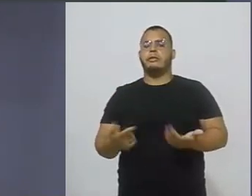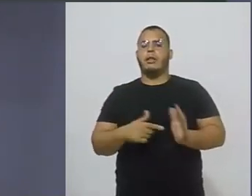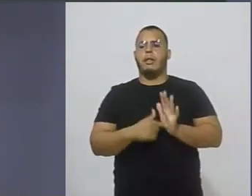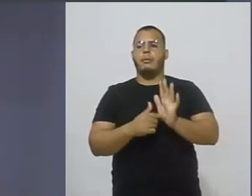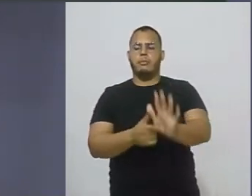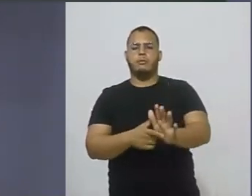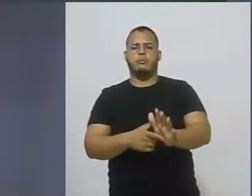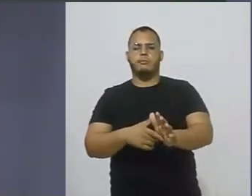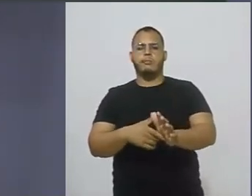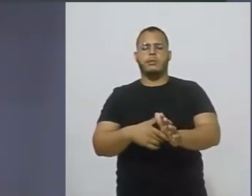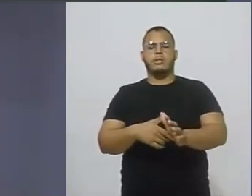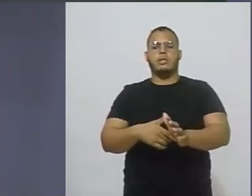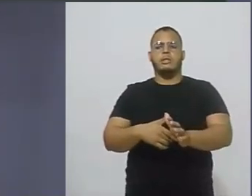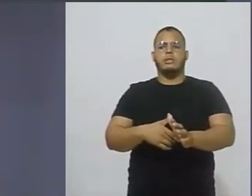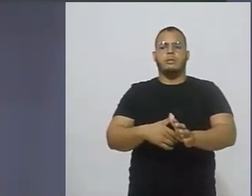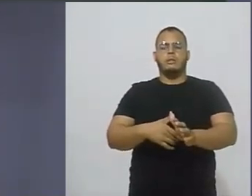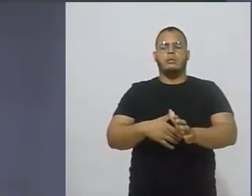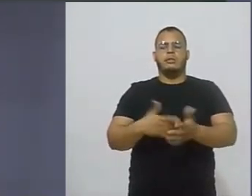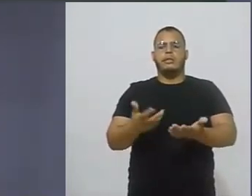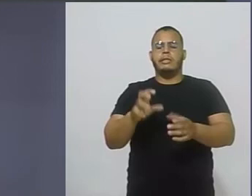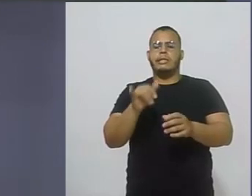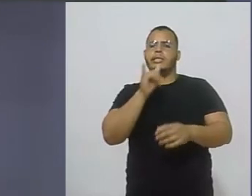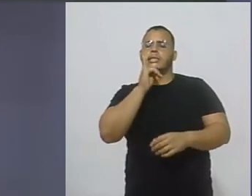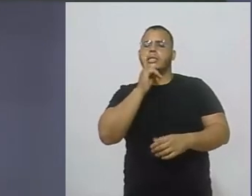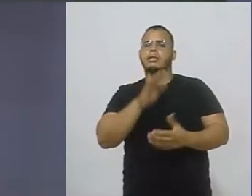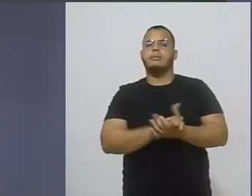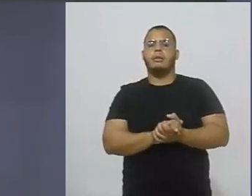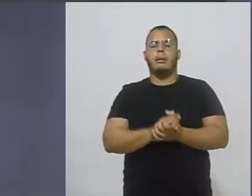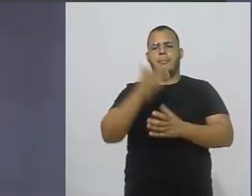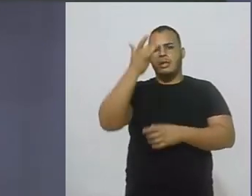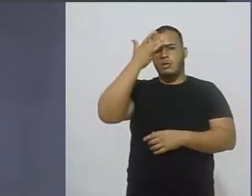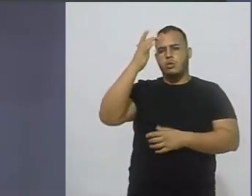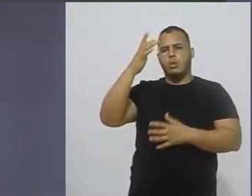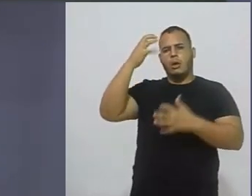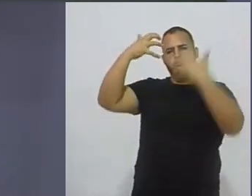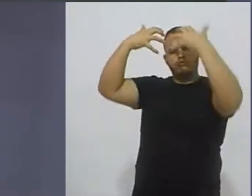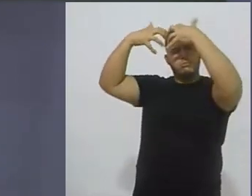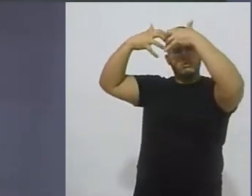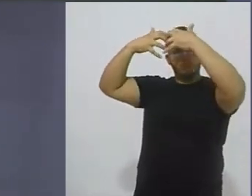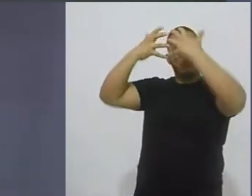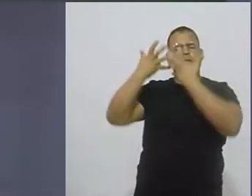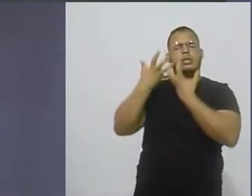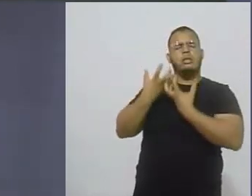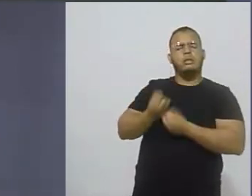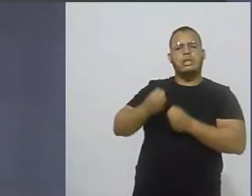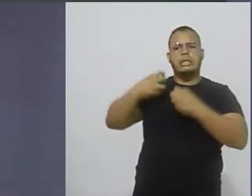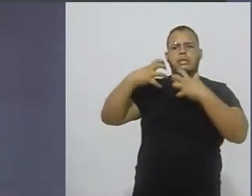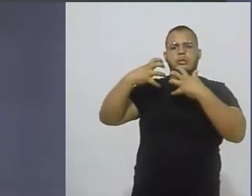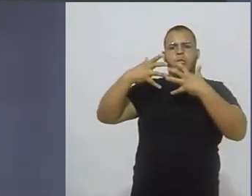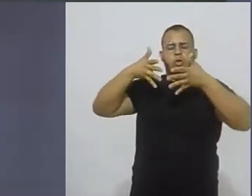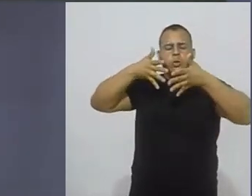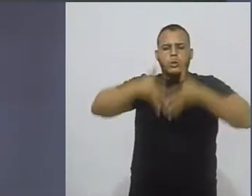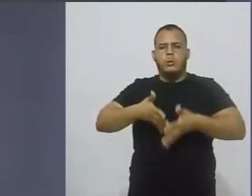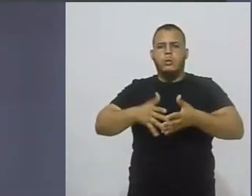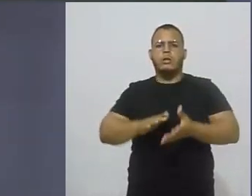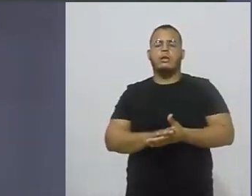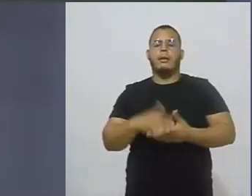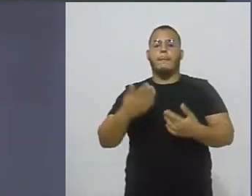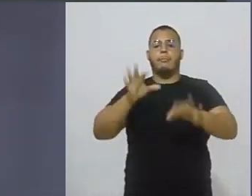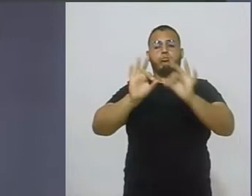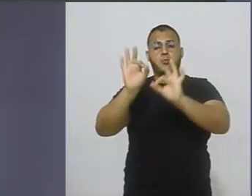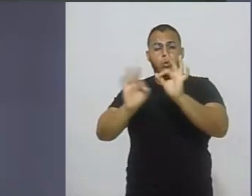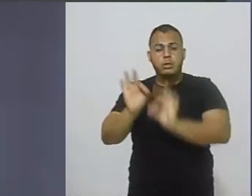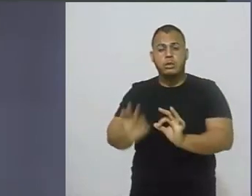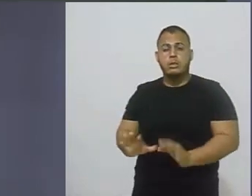de estresse ou de alerta. Então, quando o nosso corpo ele já identifica essas situações, o cortisol vai lá e prepara o nosso